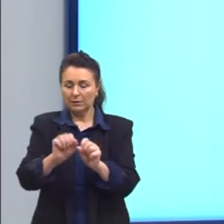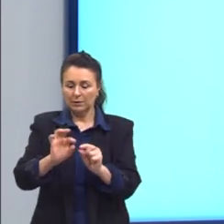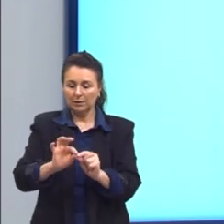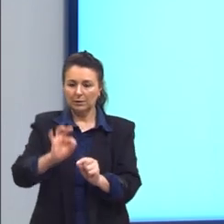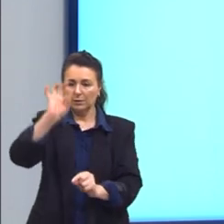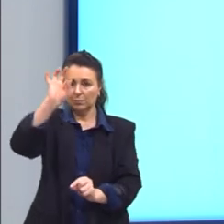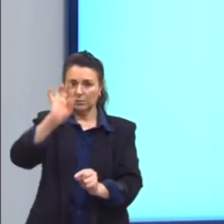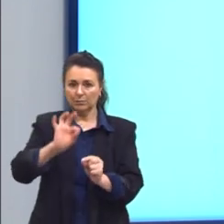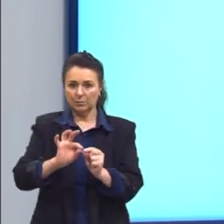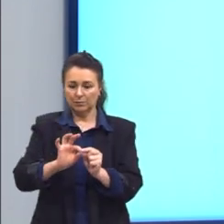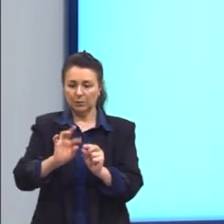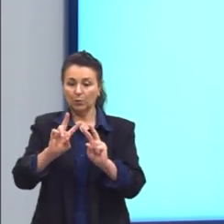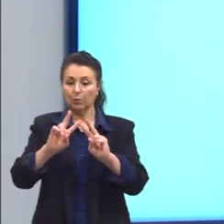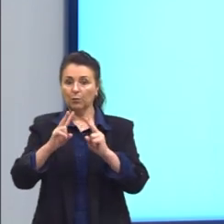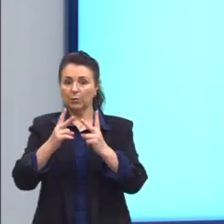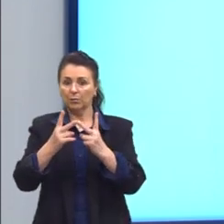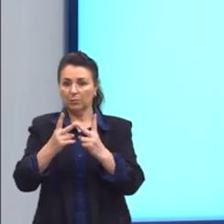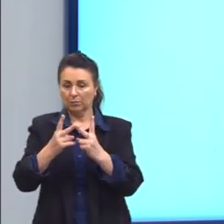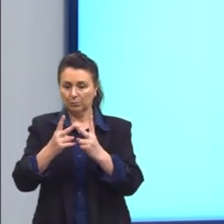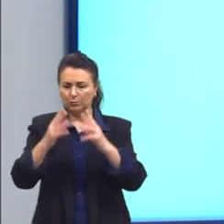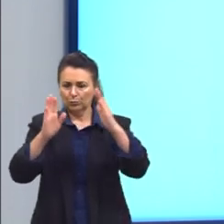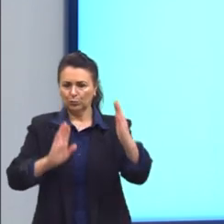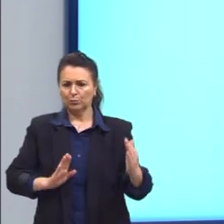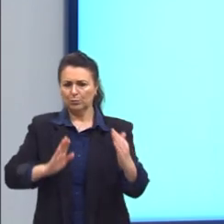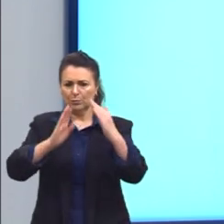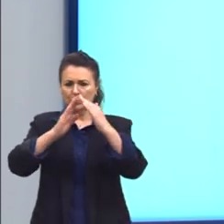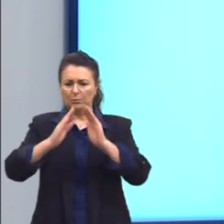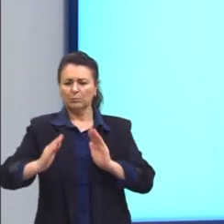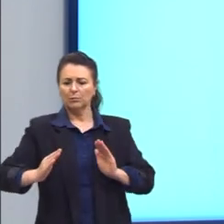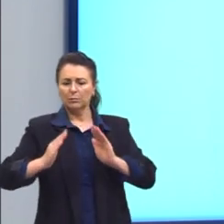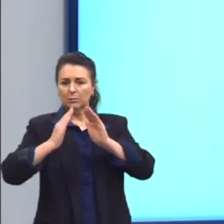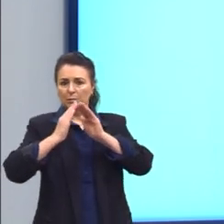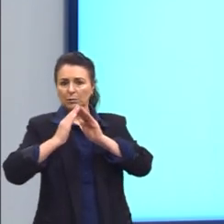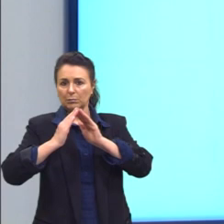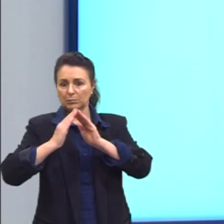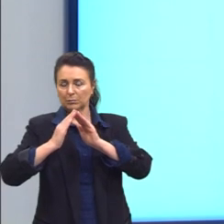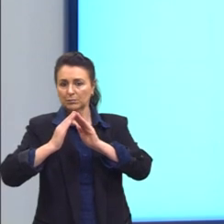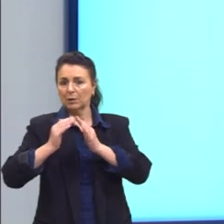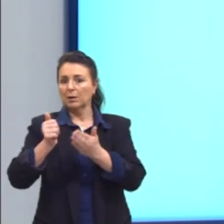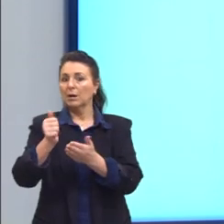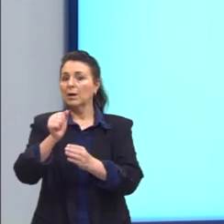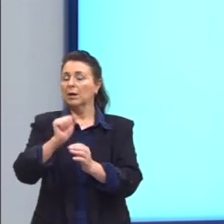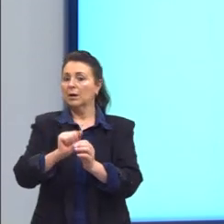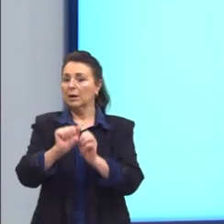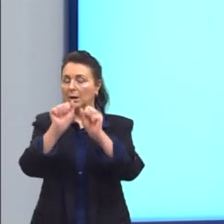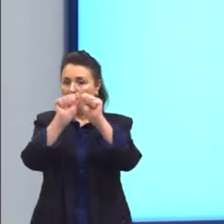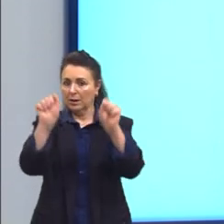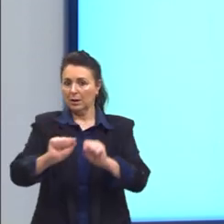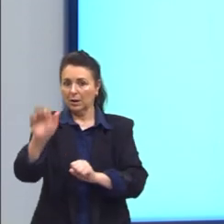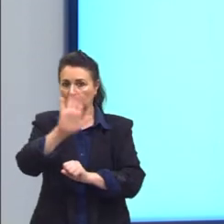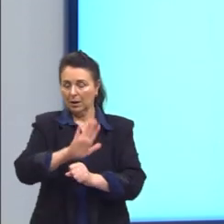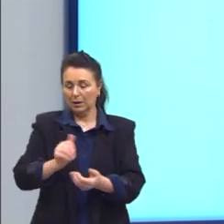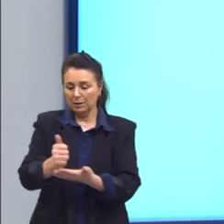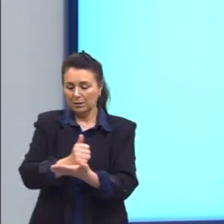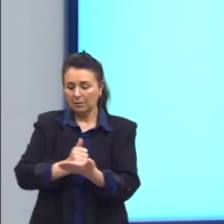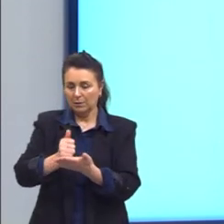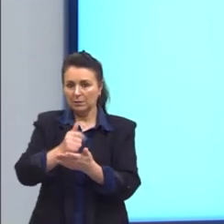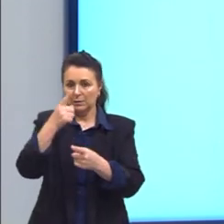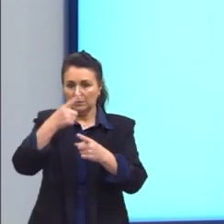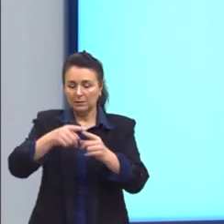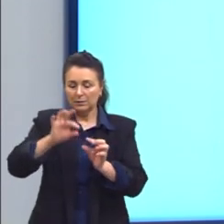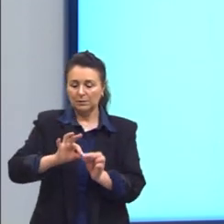então o volume de uma pirâmide qualquer é igual a área da base vezes altura da